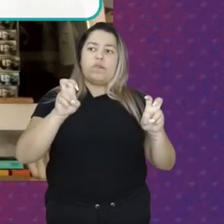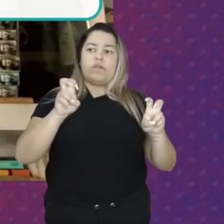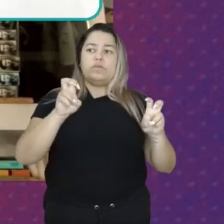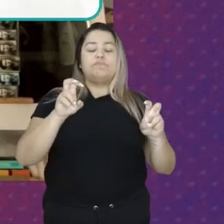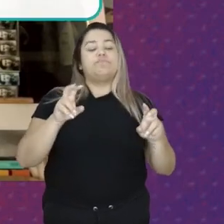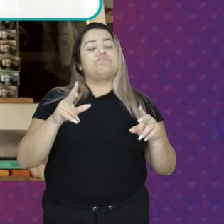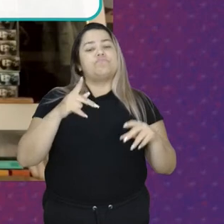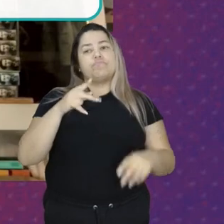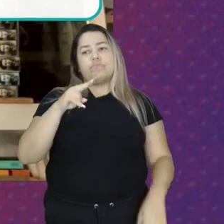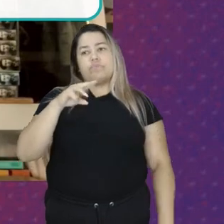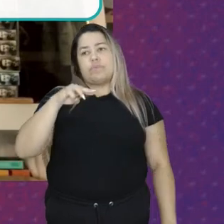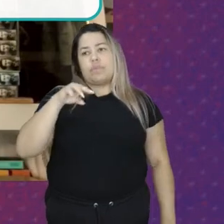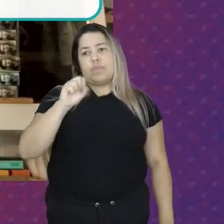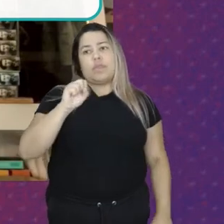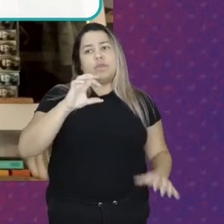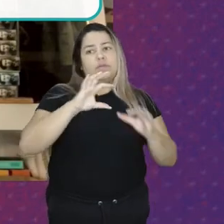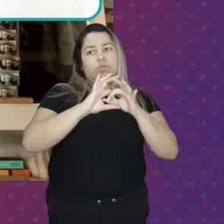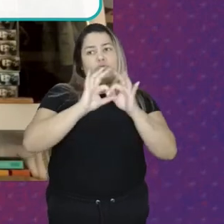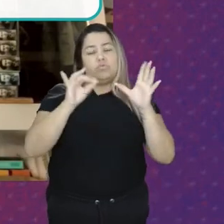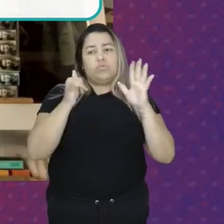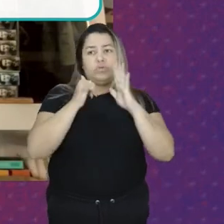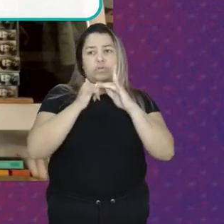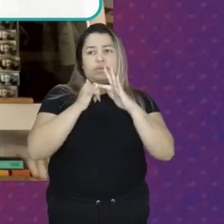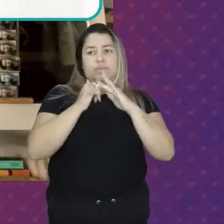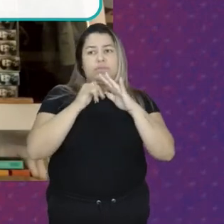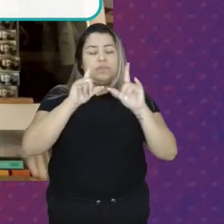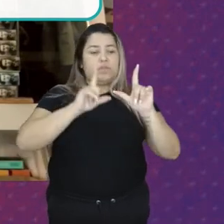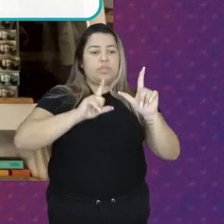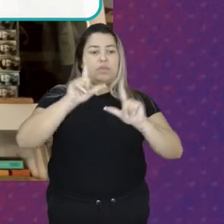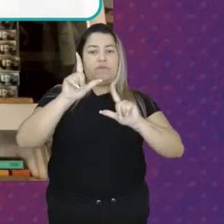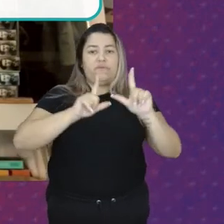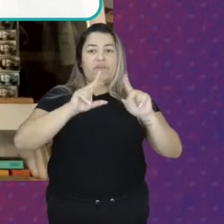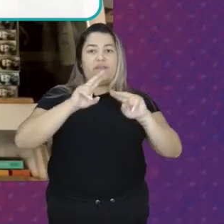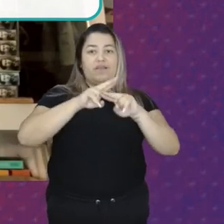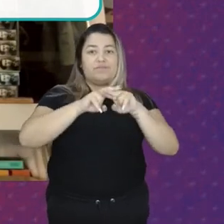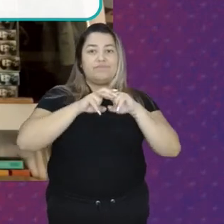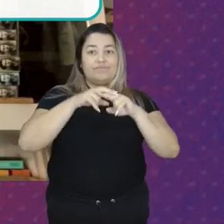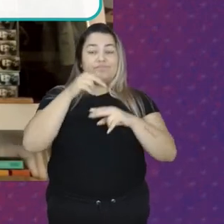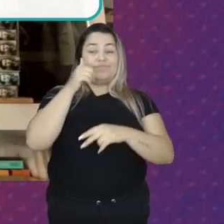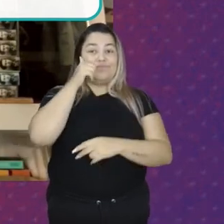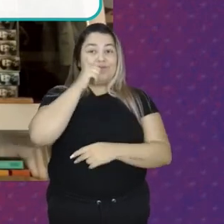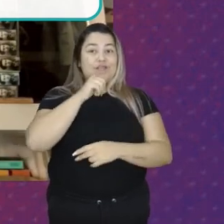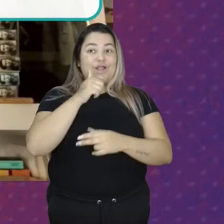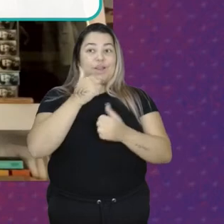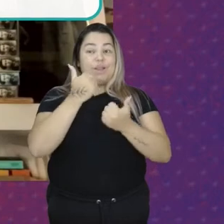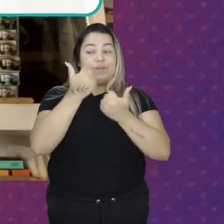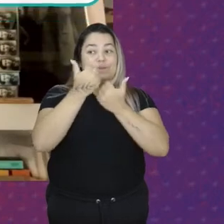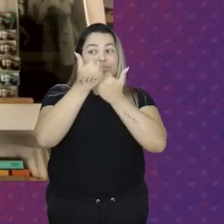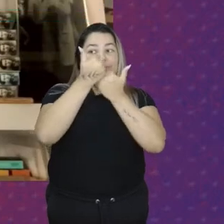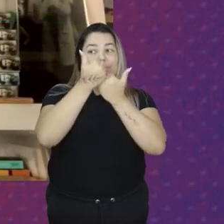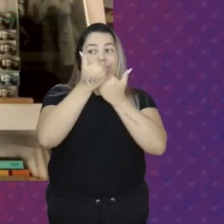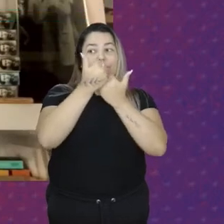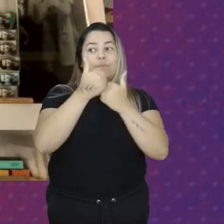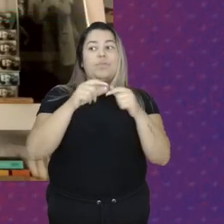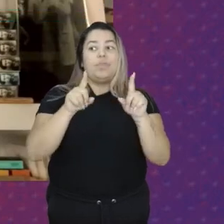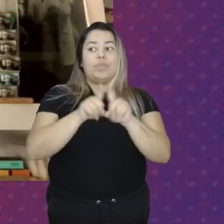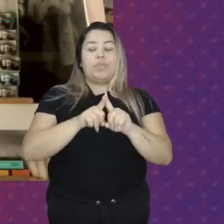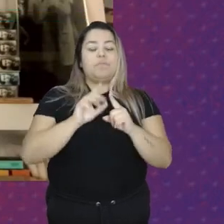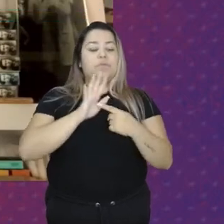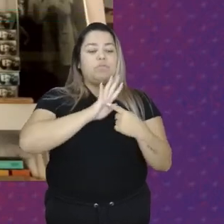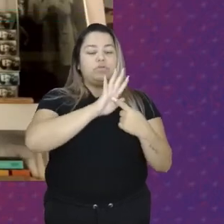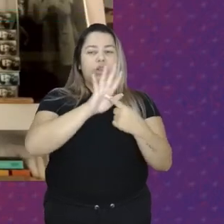Esses programas estão disponíveis no YouTube, na TV Elas por Elas, desde final de janeiro. E eles